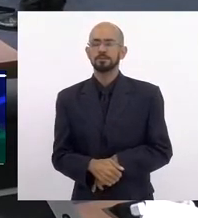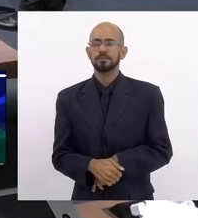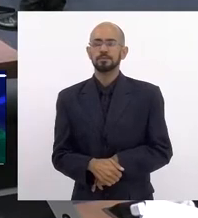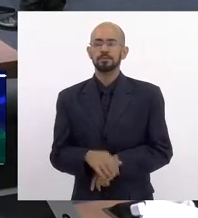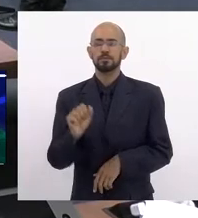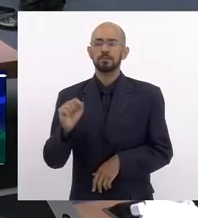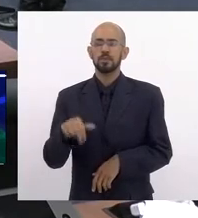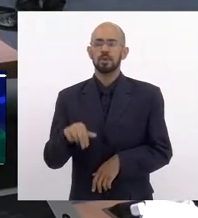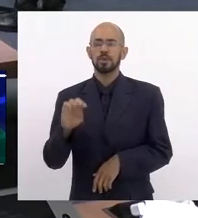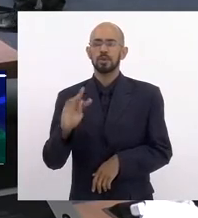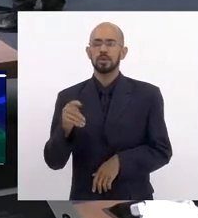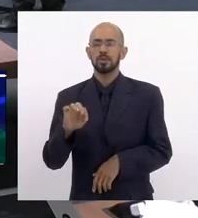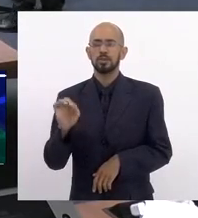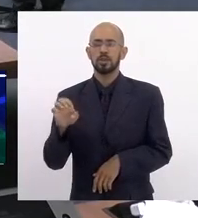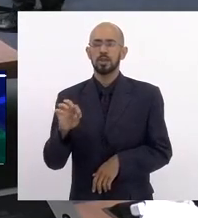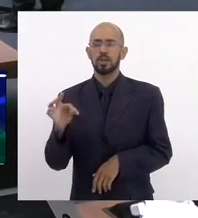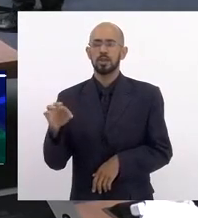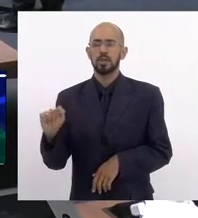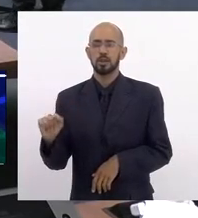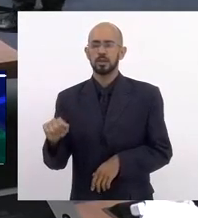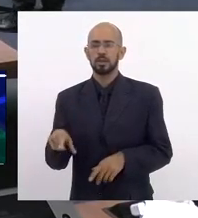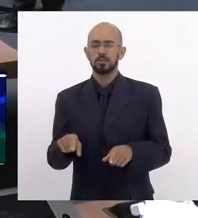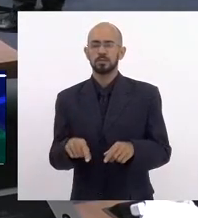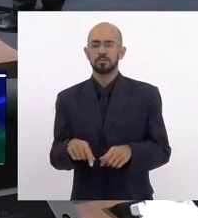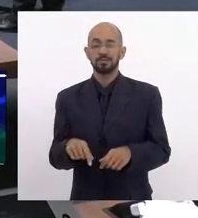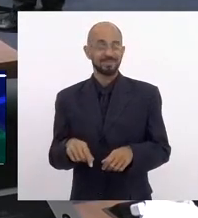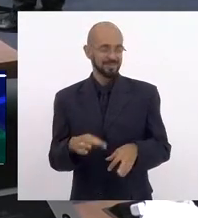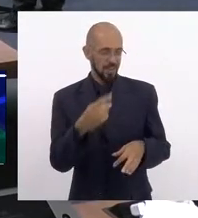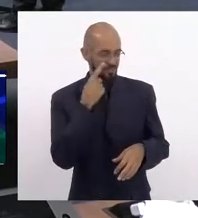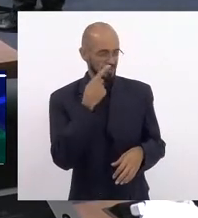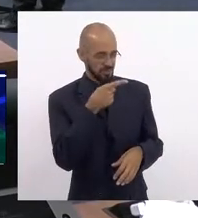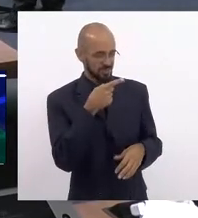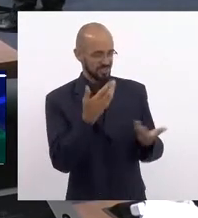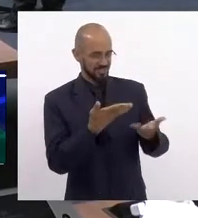Anchieta. Está vendo? Acertei dessa vez.